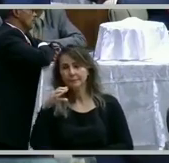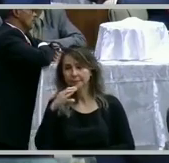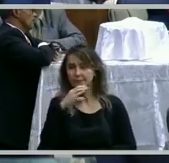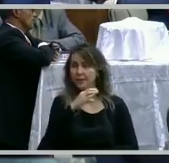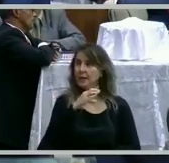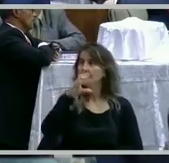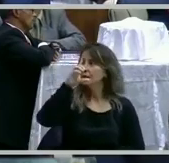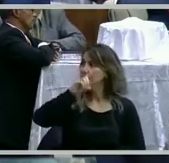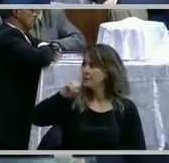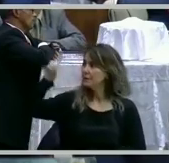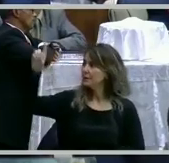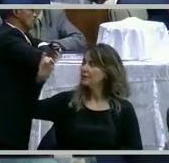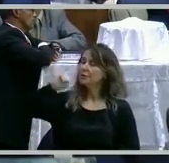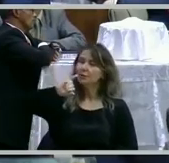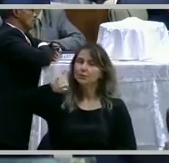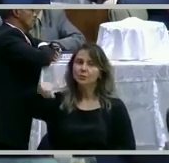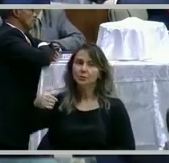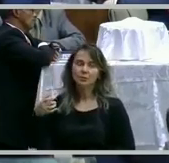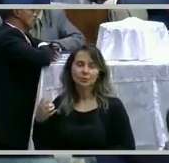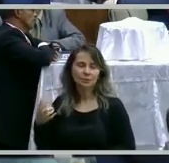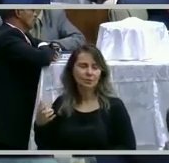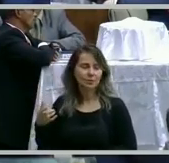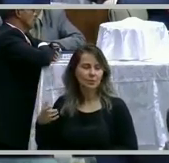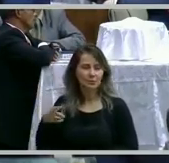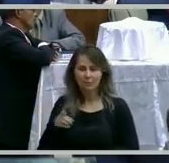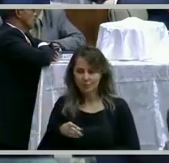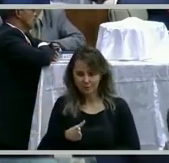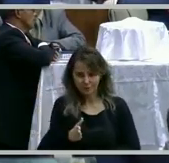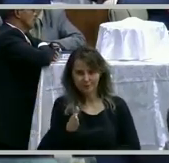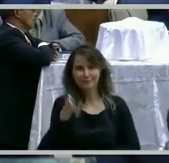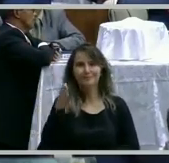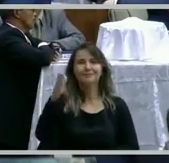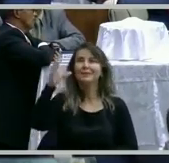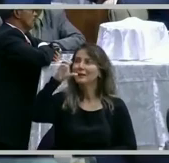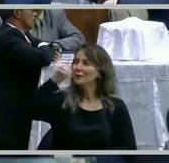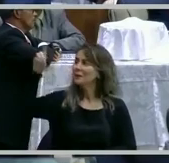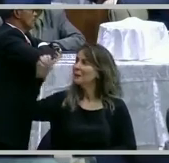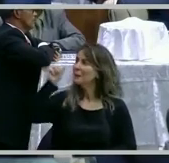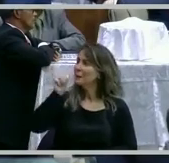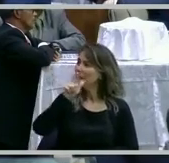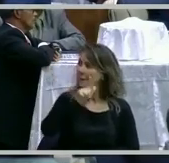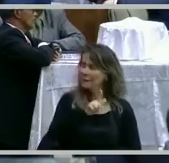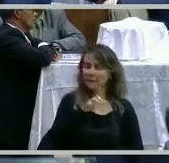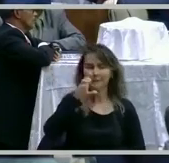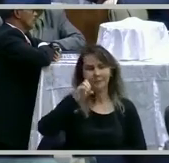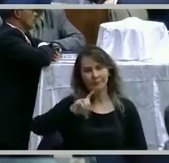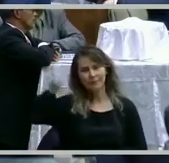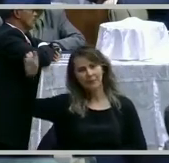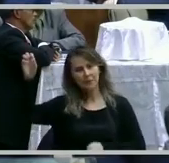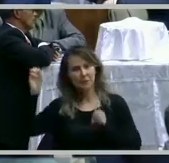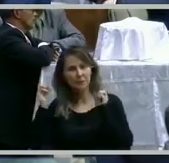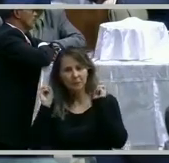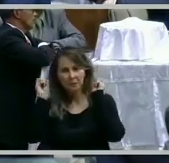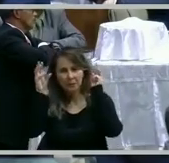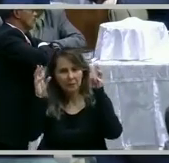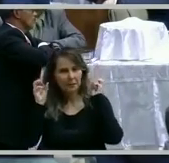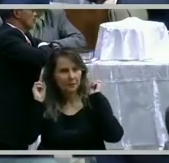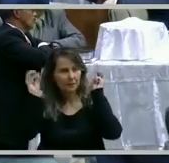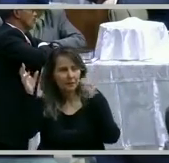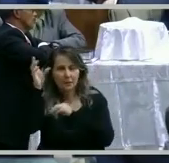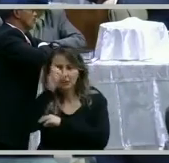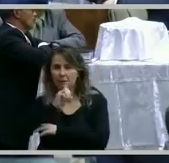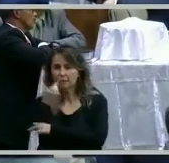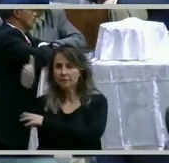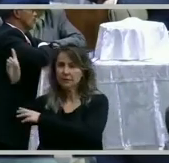o Deus de Jonas, o Deus de Ageu, o Deus de Moisés, o Deus